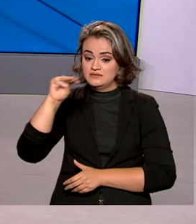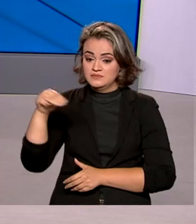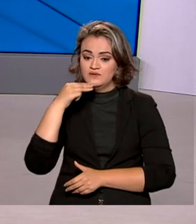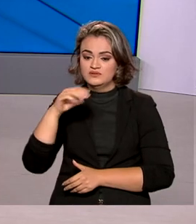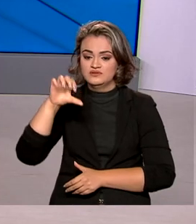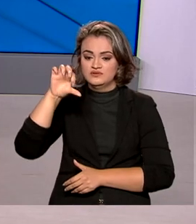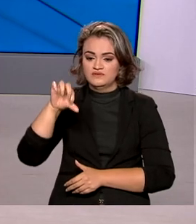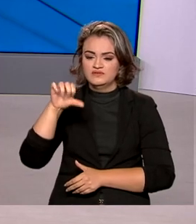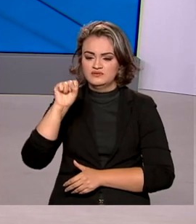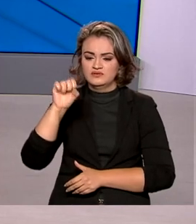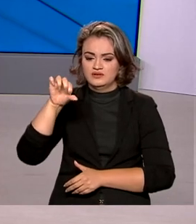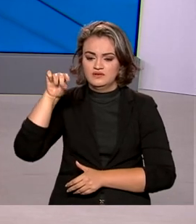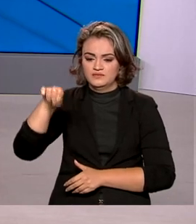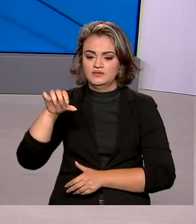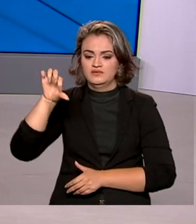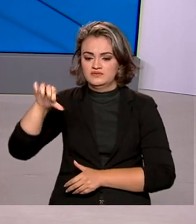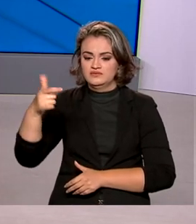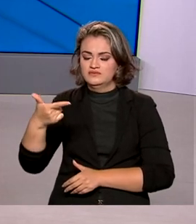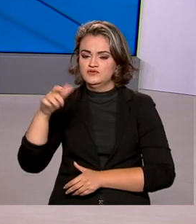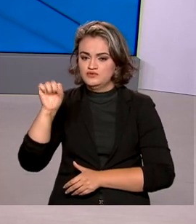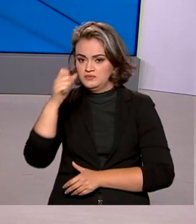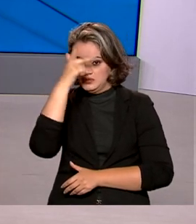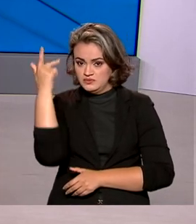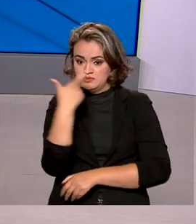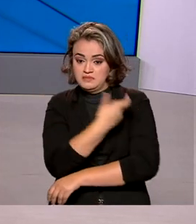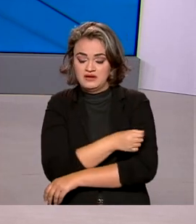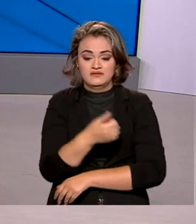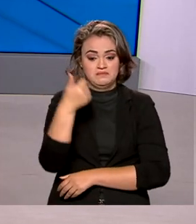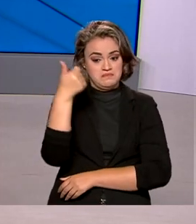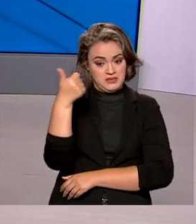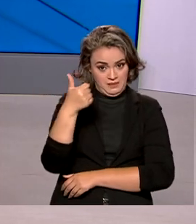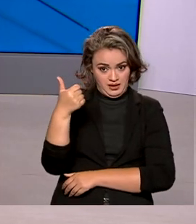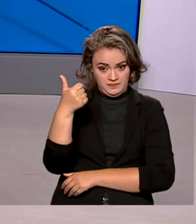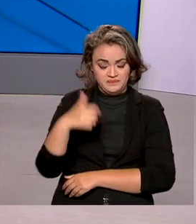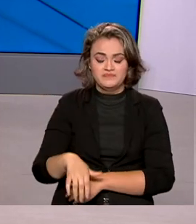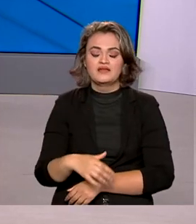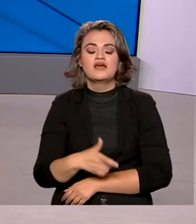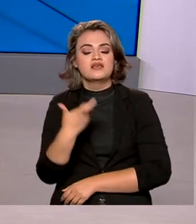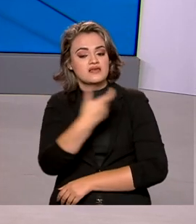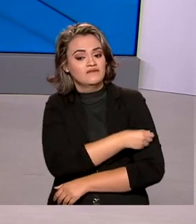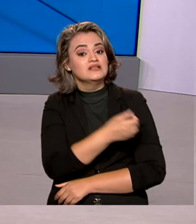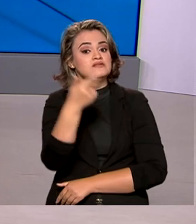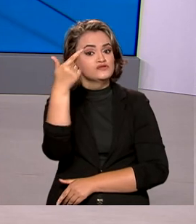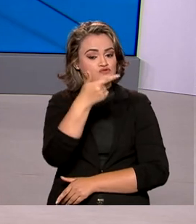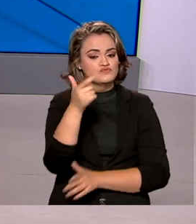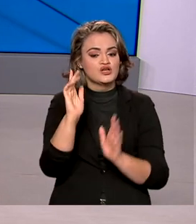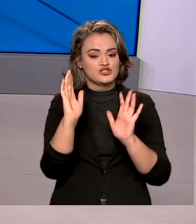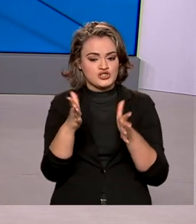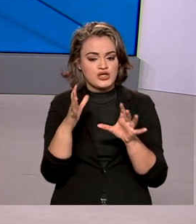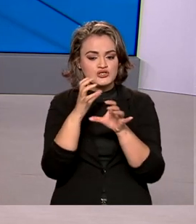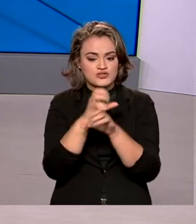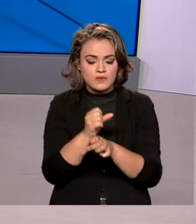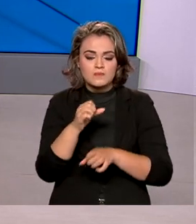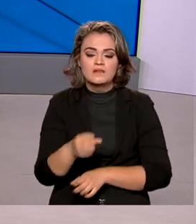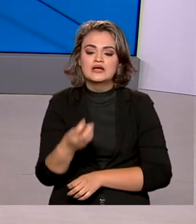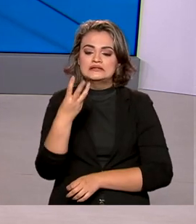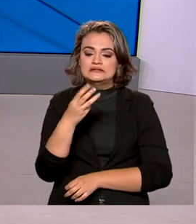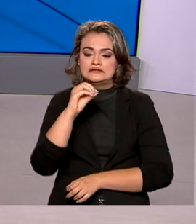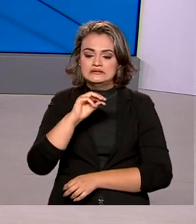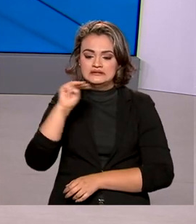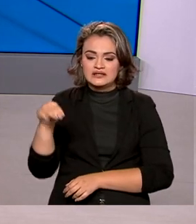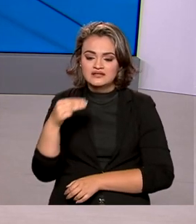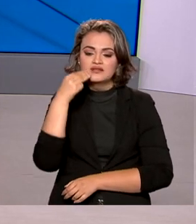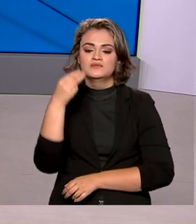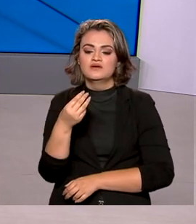989 mil 928 pessoas tomaram aí a primeira dose da vacina e o número de brasileiros que tomaram a segunda